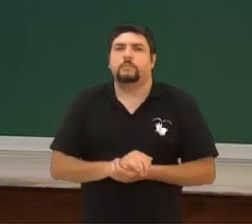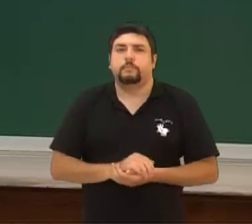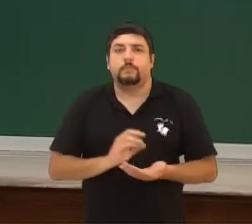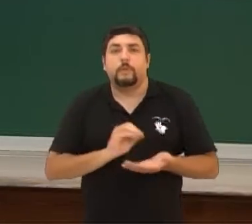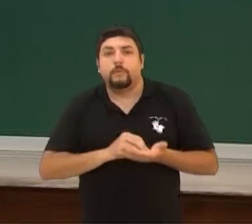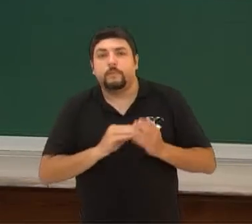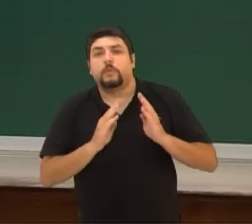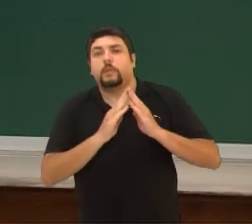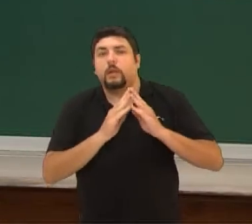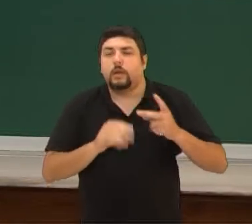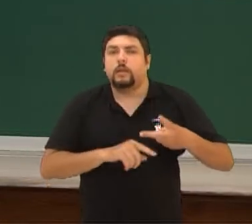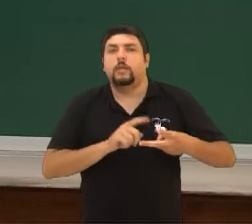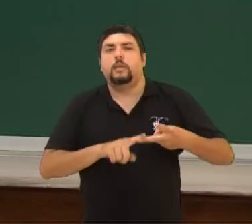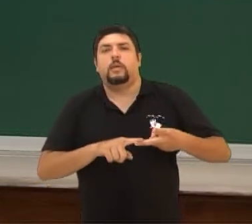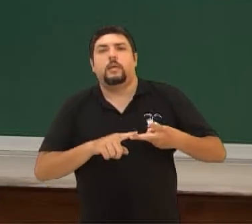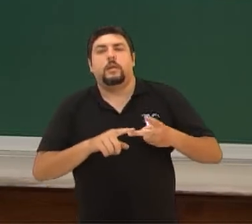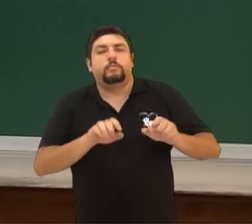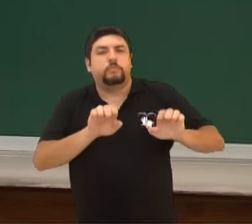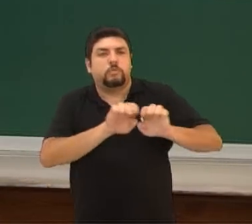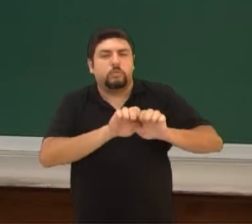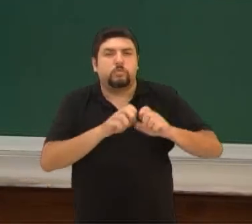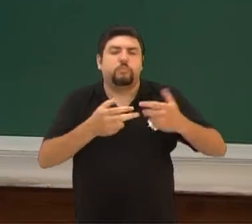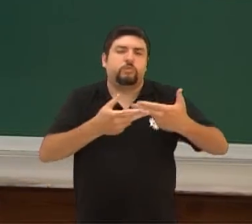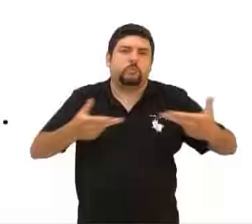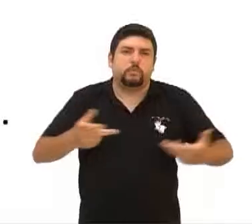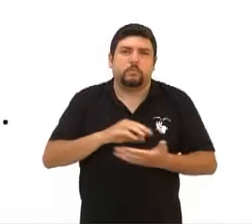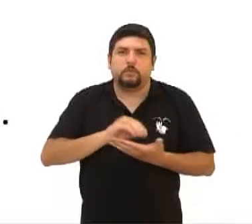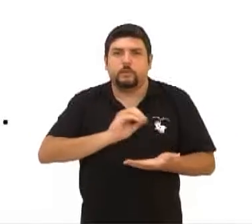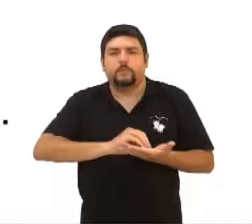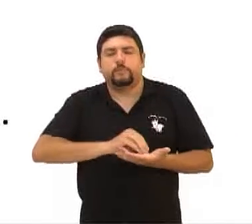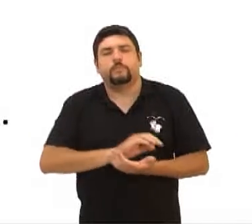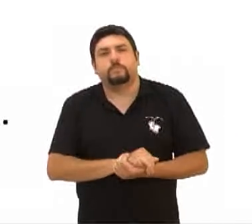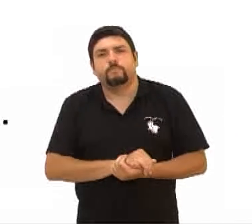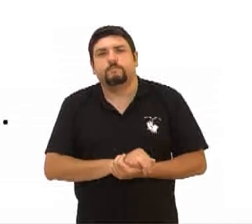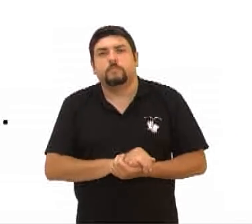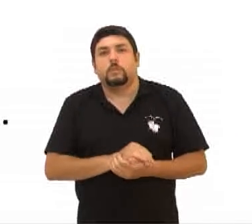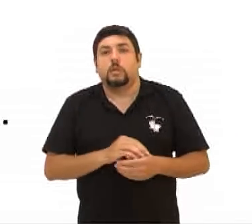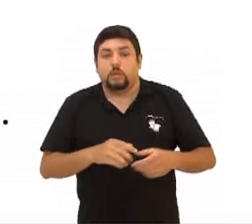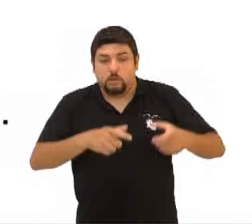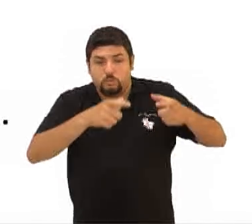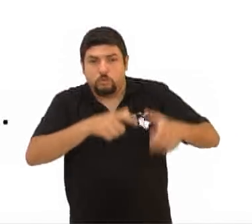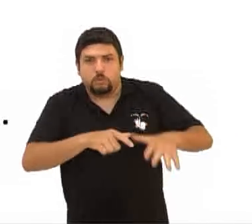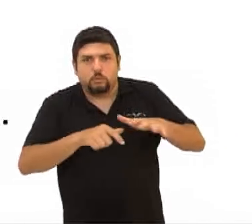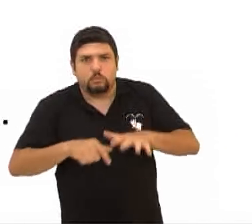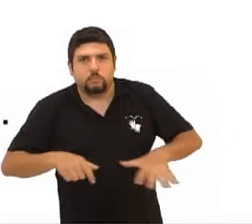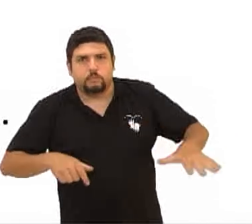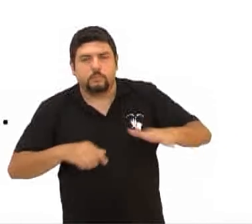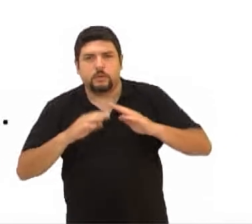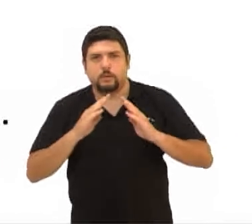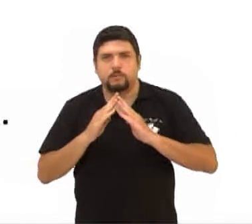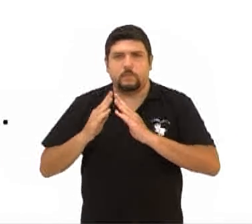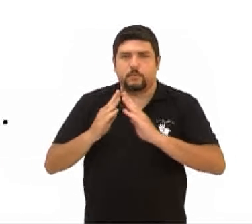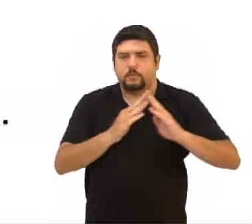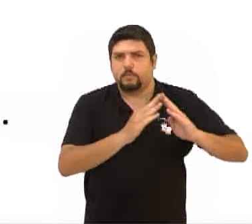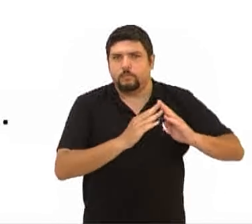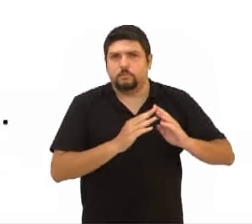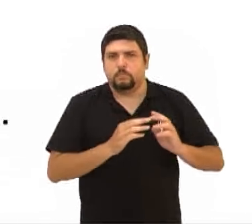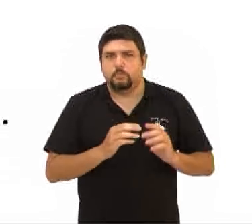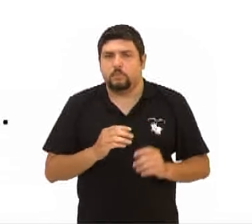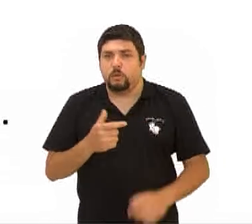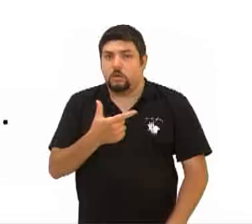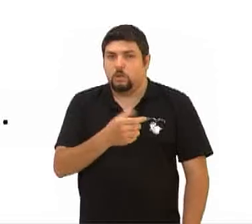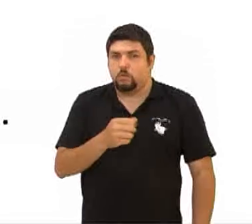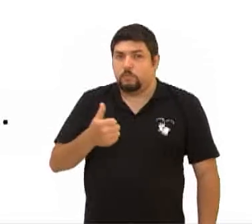e outros investimentos de capital. Em toda a região, o investimento de habitação foi considerado em 2014